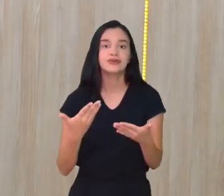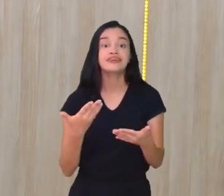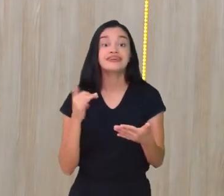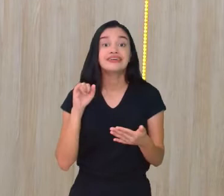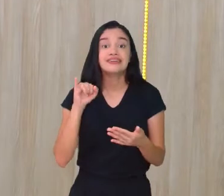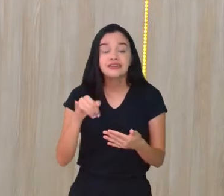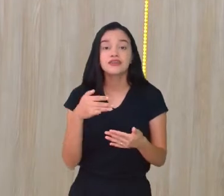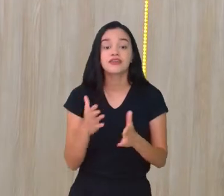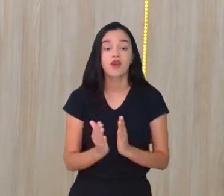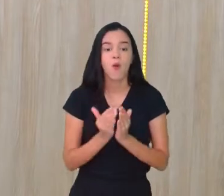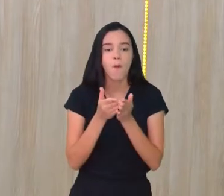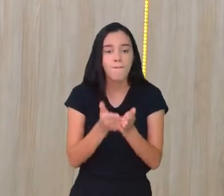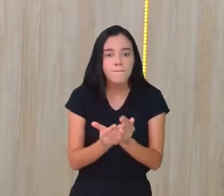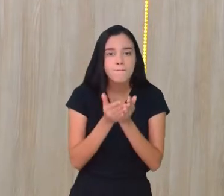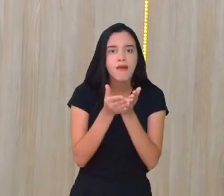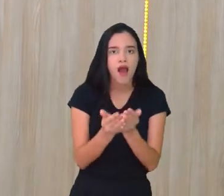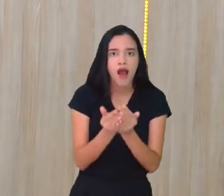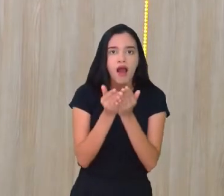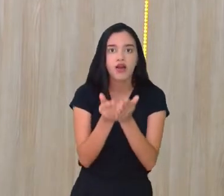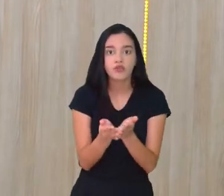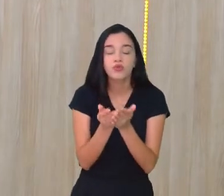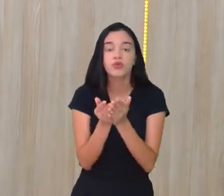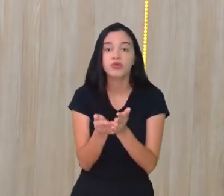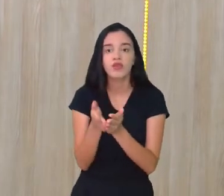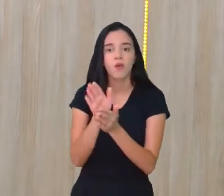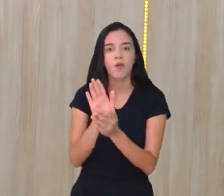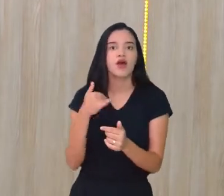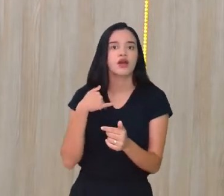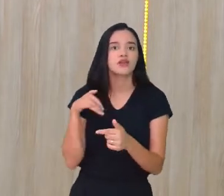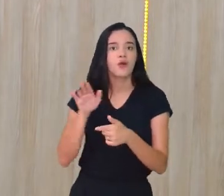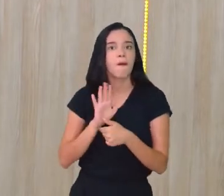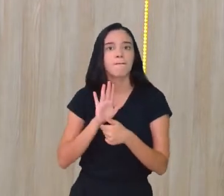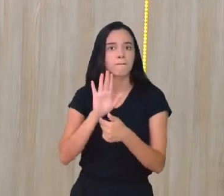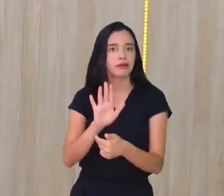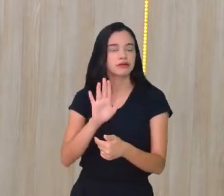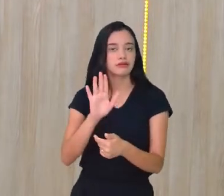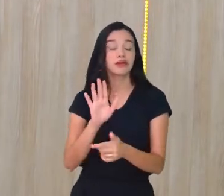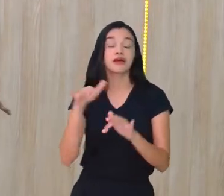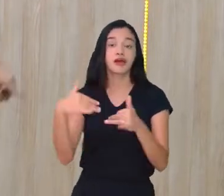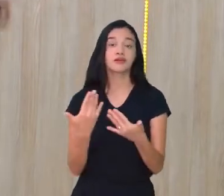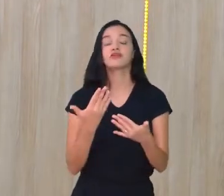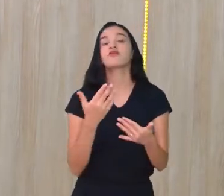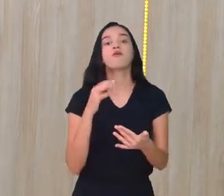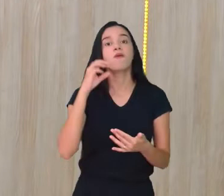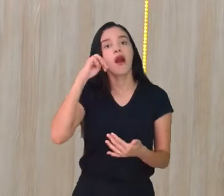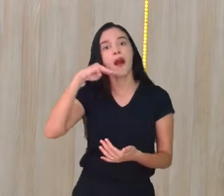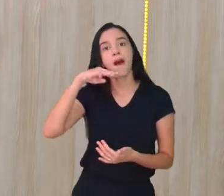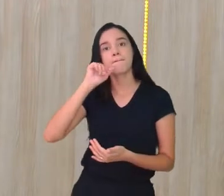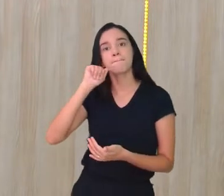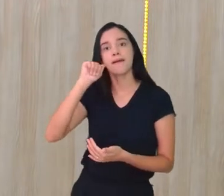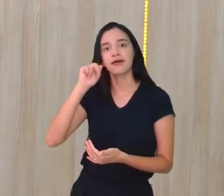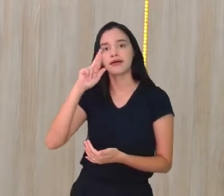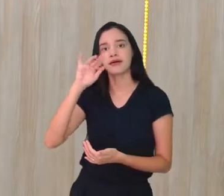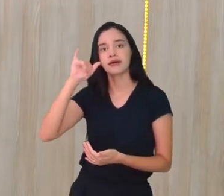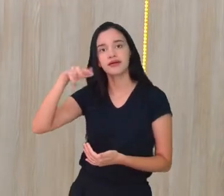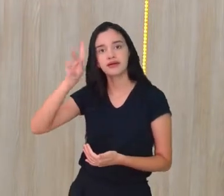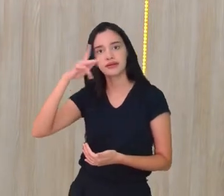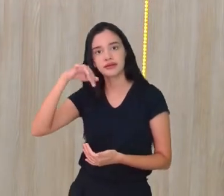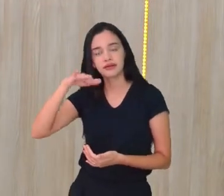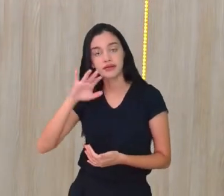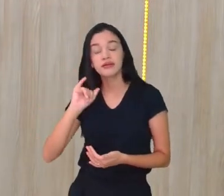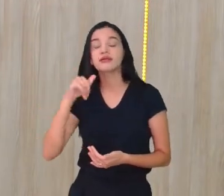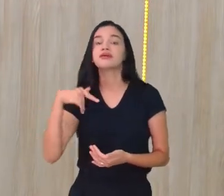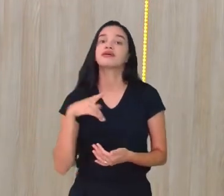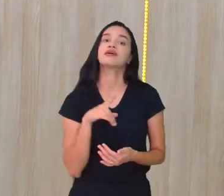alguma embarcação e não se identificar, a Marinha vai lá, intercepta. Se a gente tem o espaço aéreo, a gente já